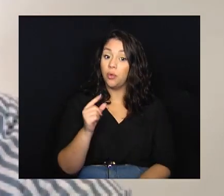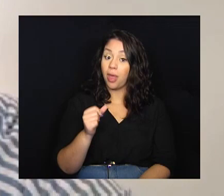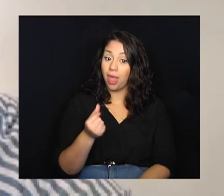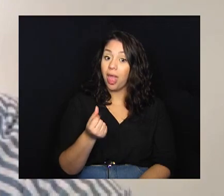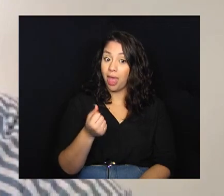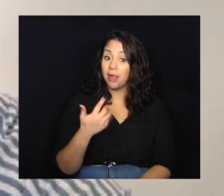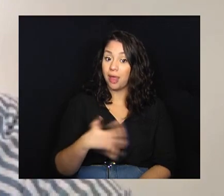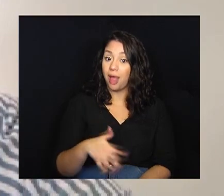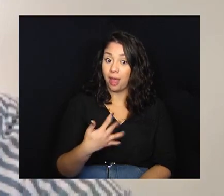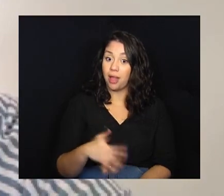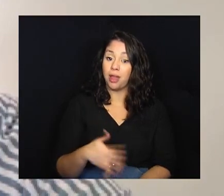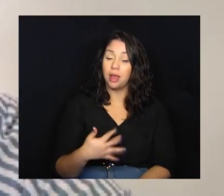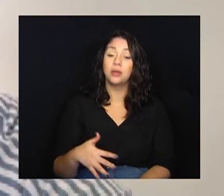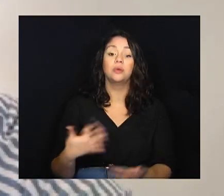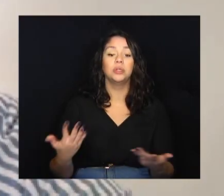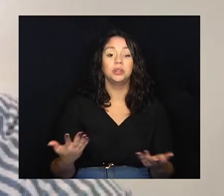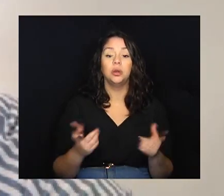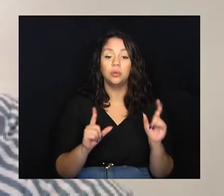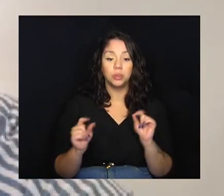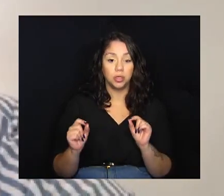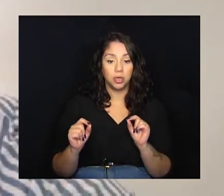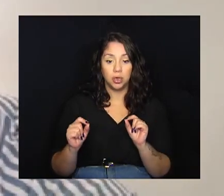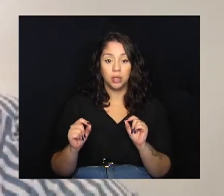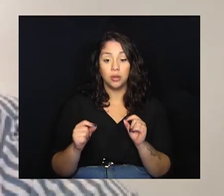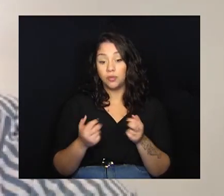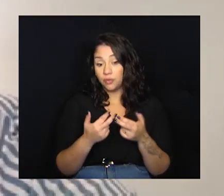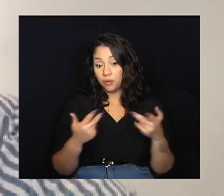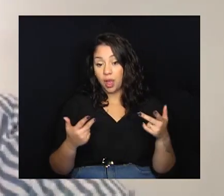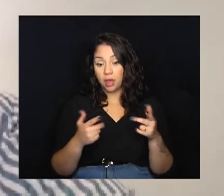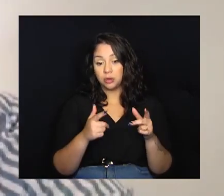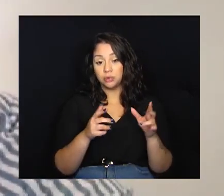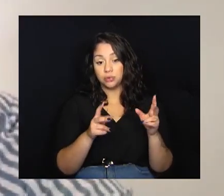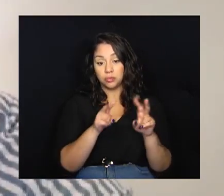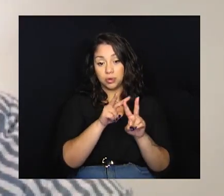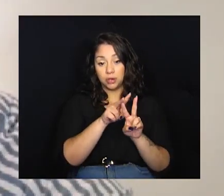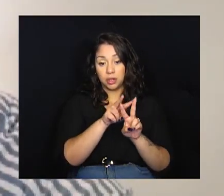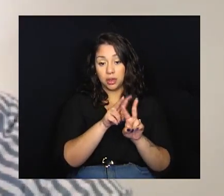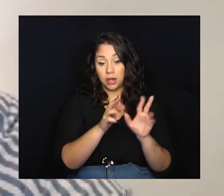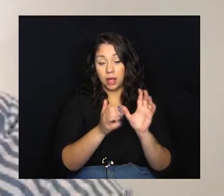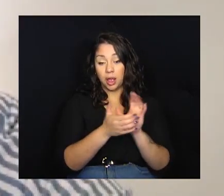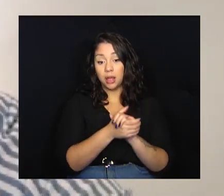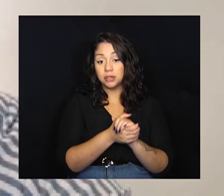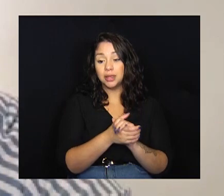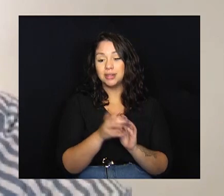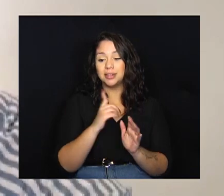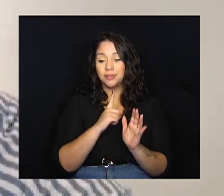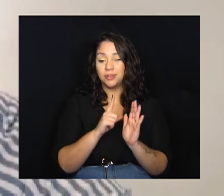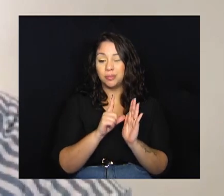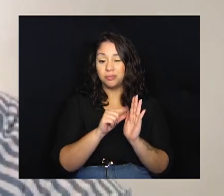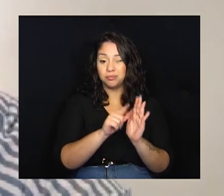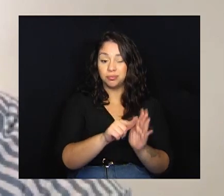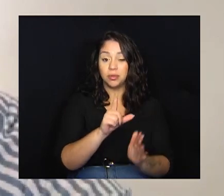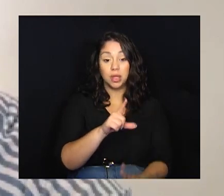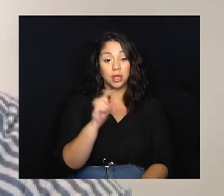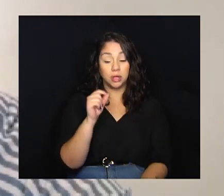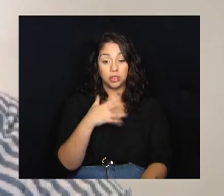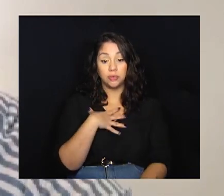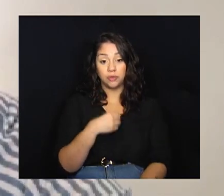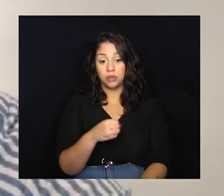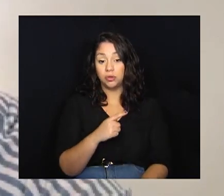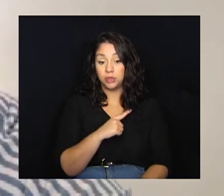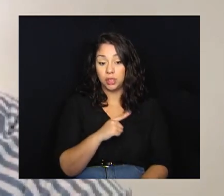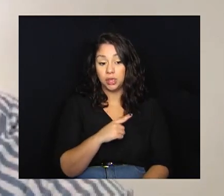então acaba que muitos casais postergaram essa decisão de ter um filho então acaba